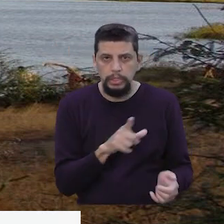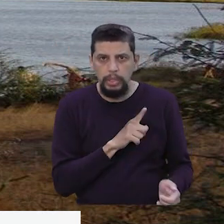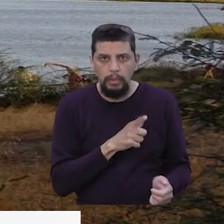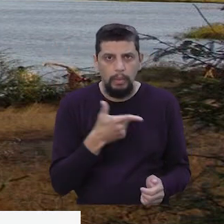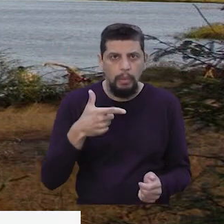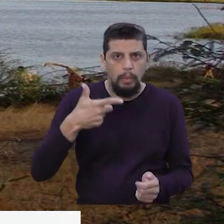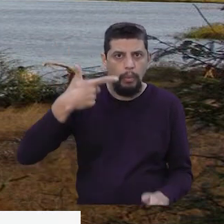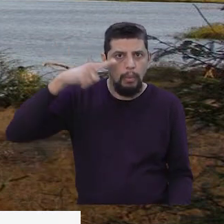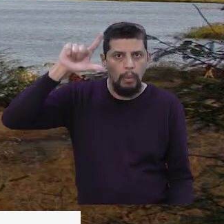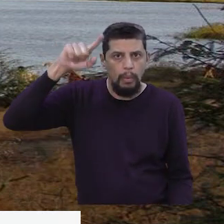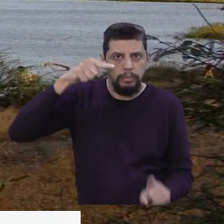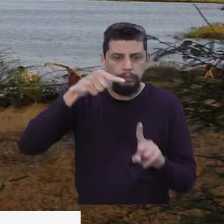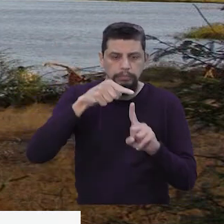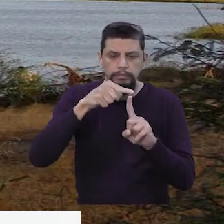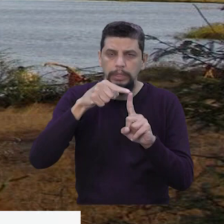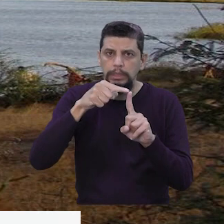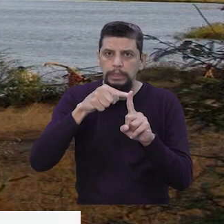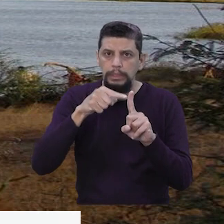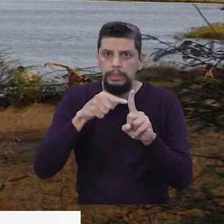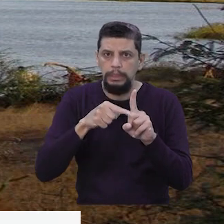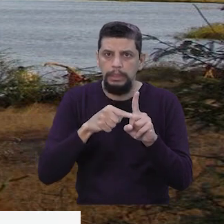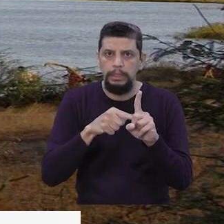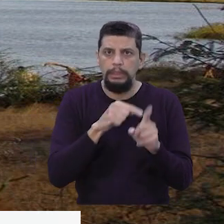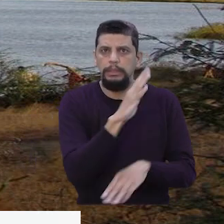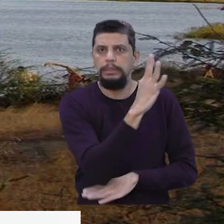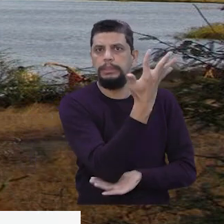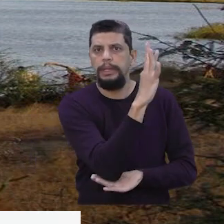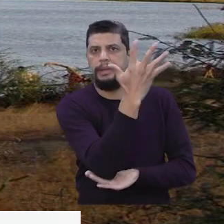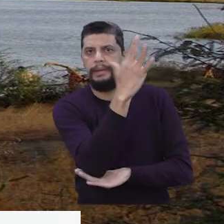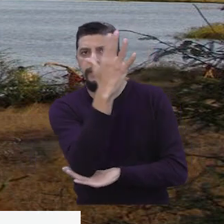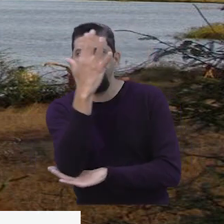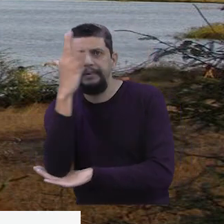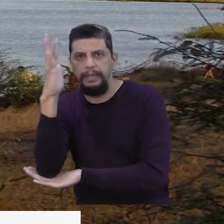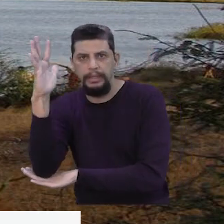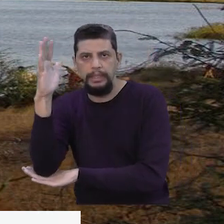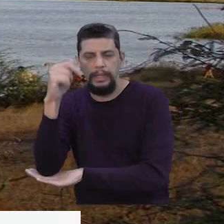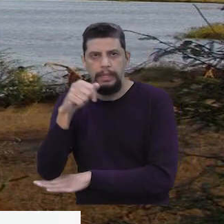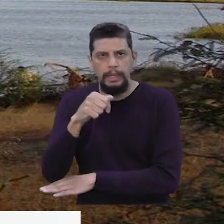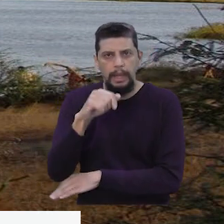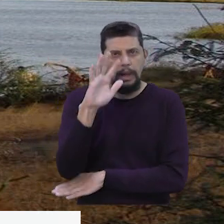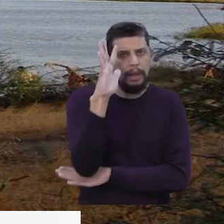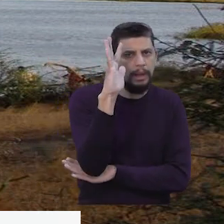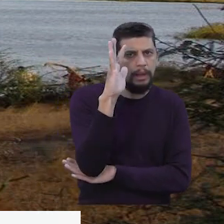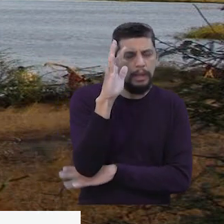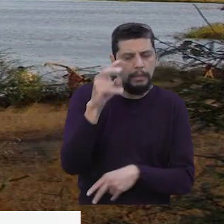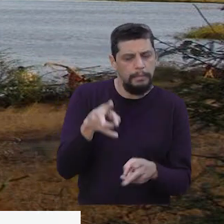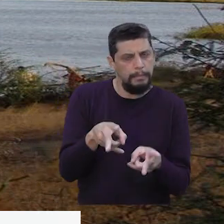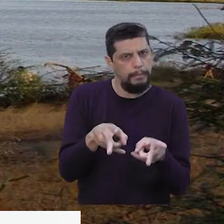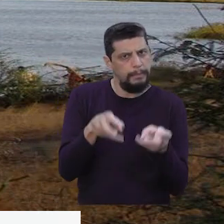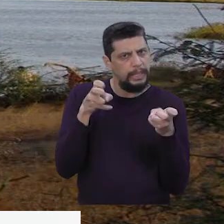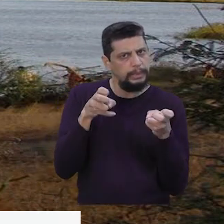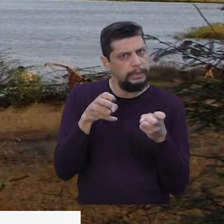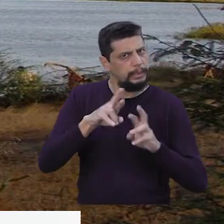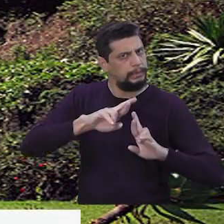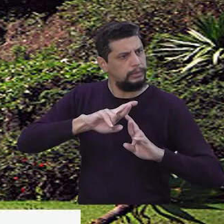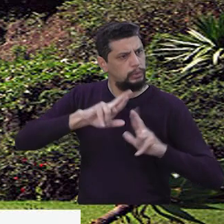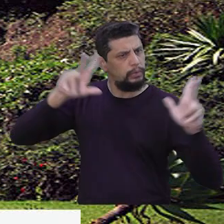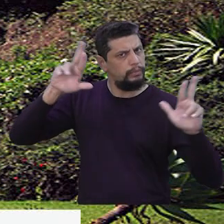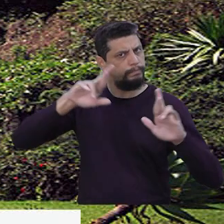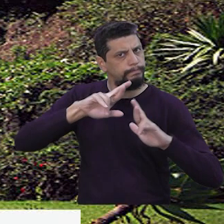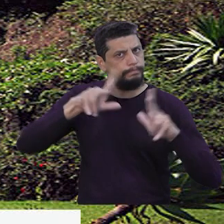tinham outras espécies de árvores e de plantas, ele percebeu que ele era bem